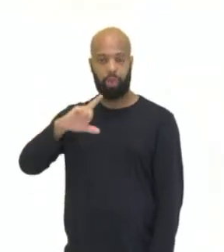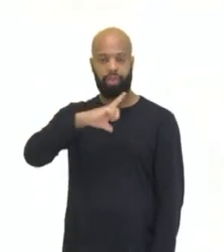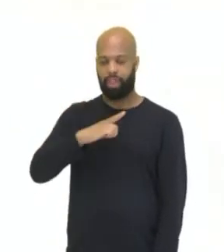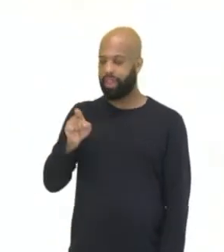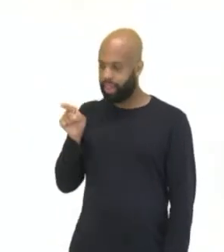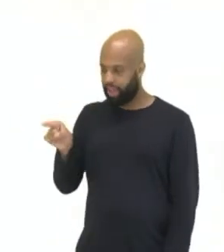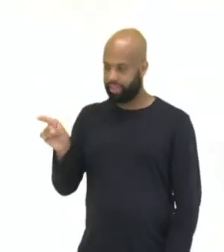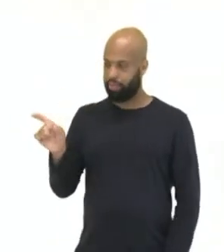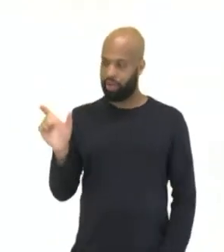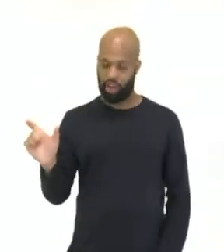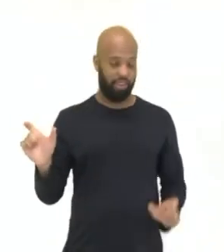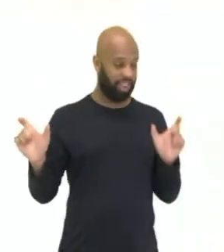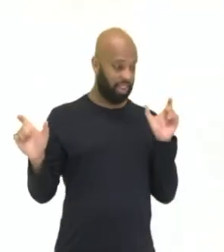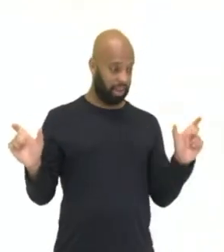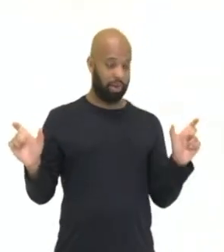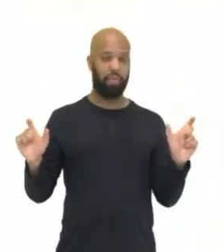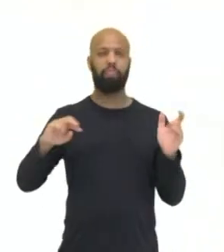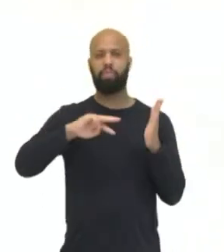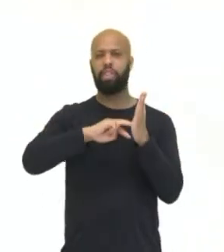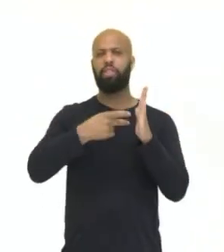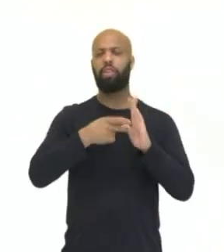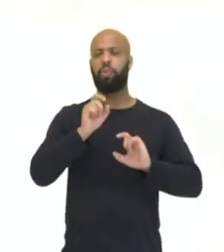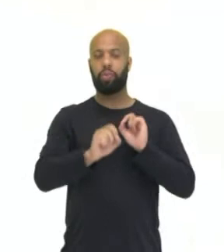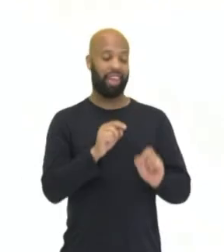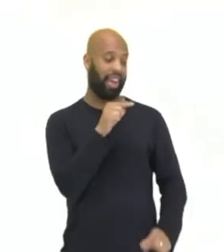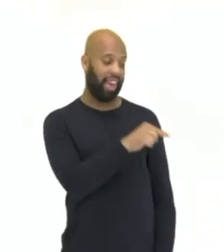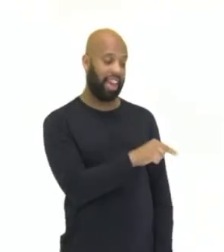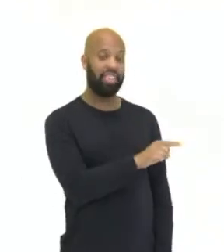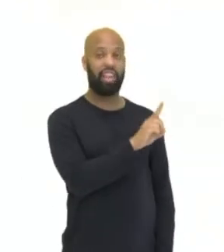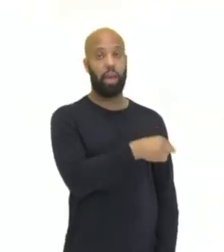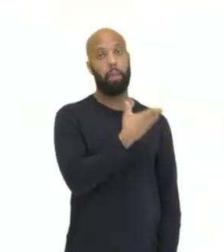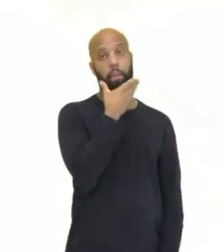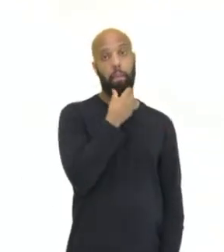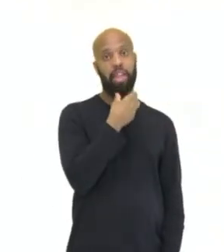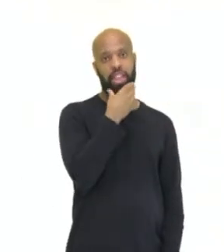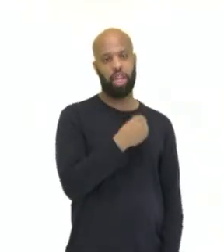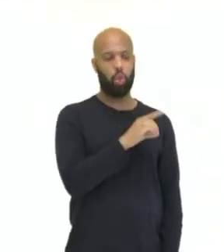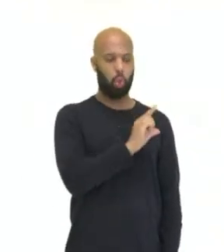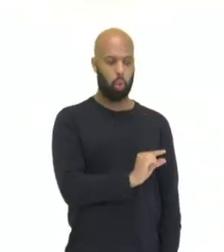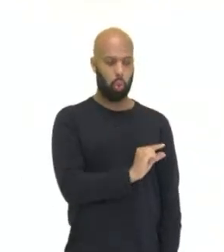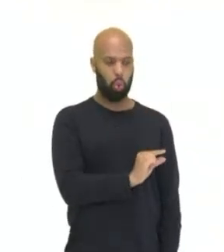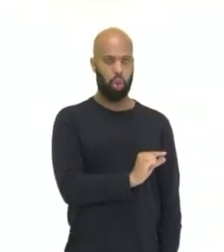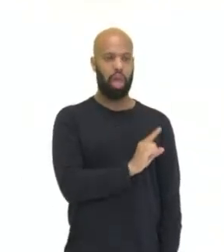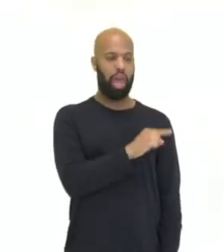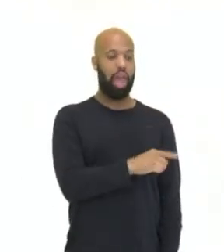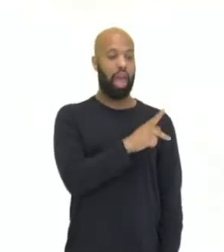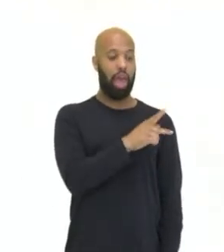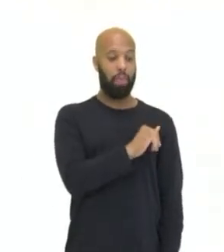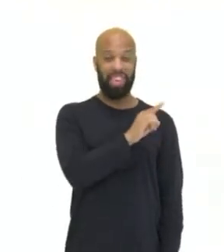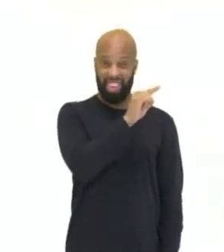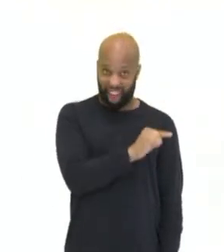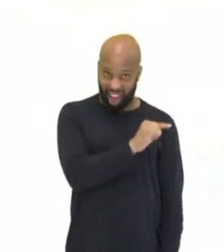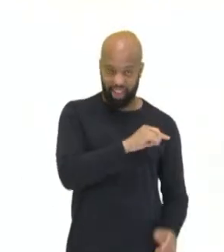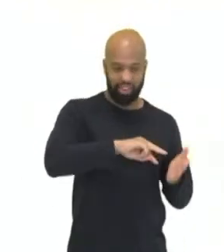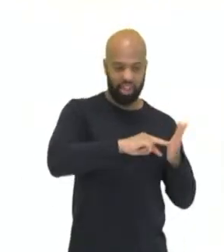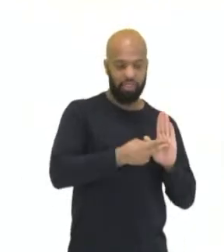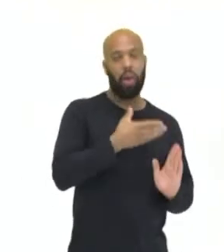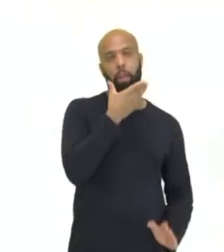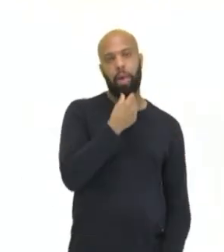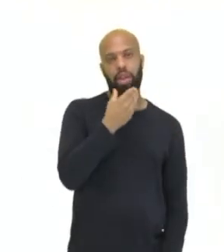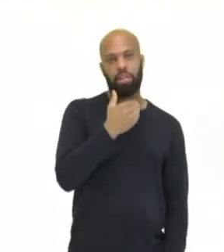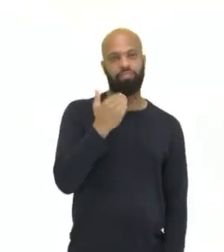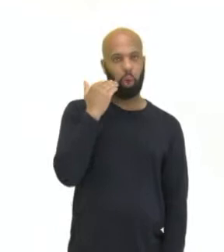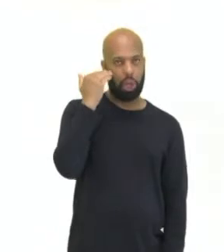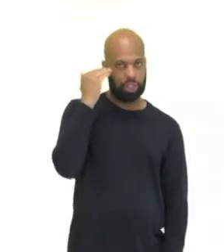muitas vezes. E piazinho é o diminutivo de piá, né, que significa menino ou adolescente. Então, acredito que